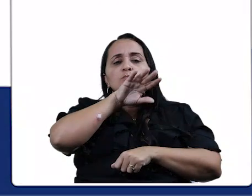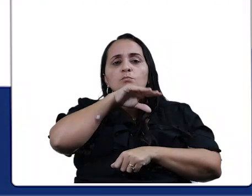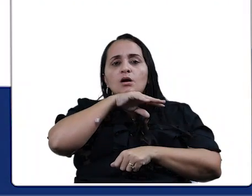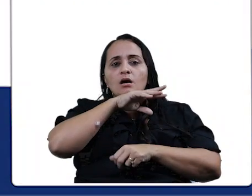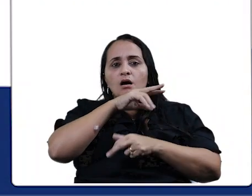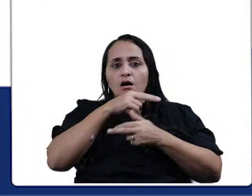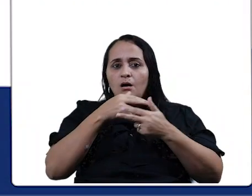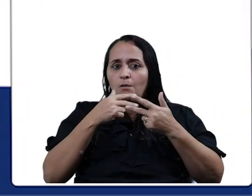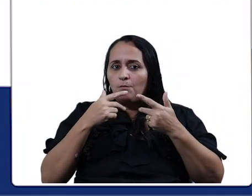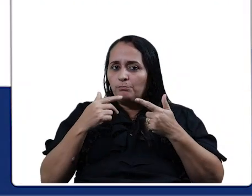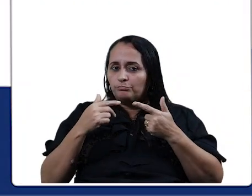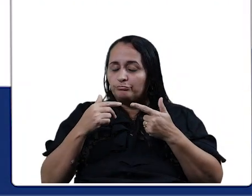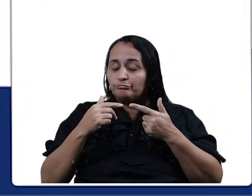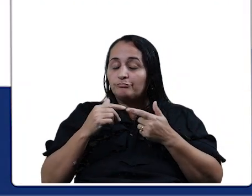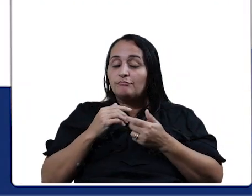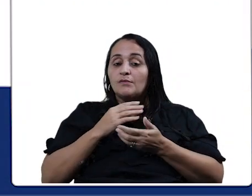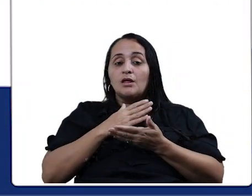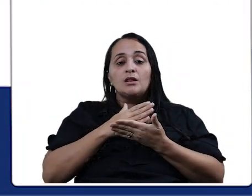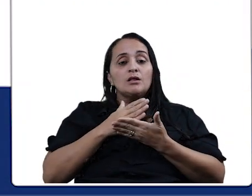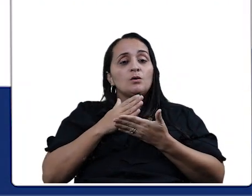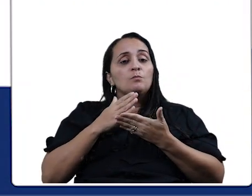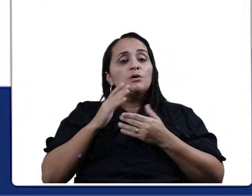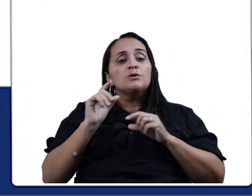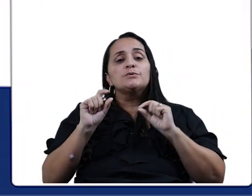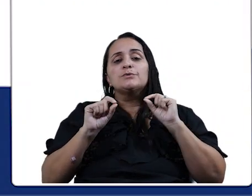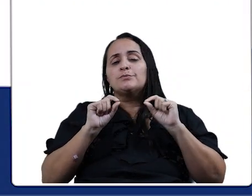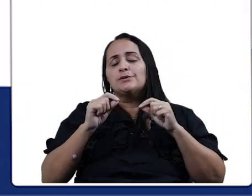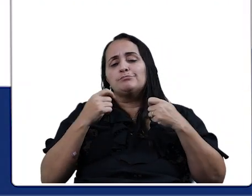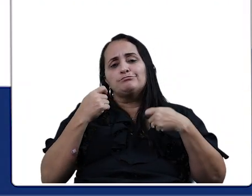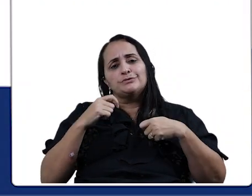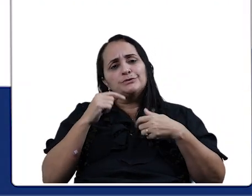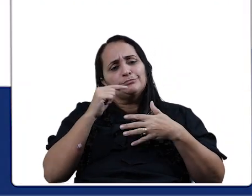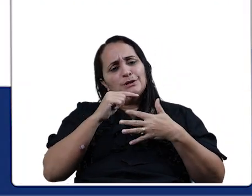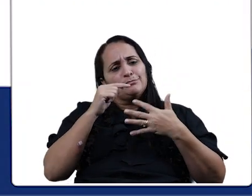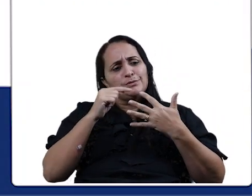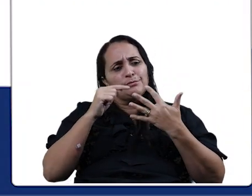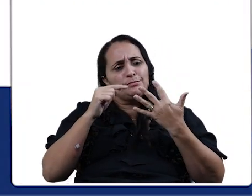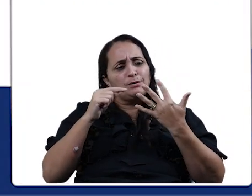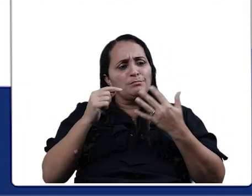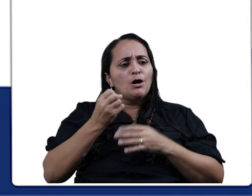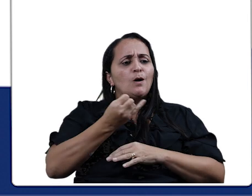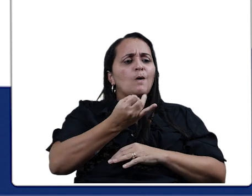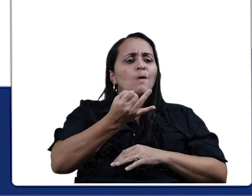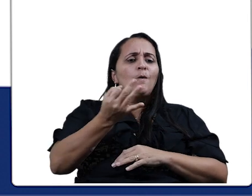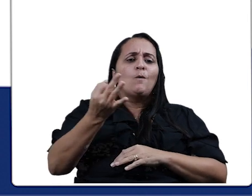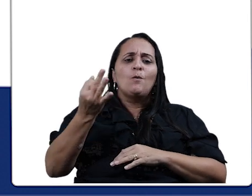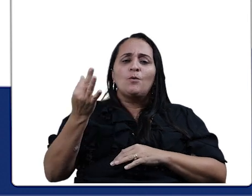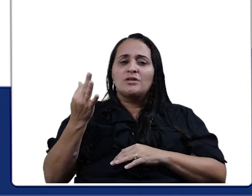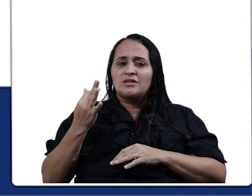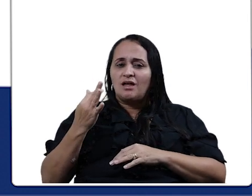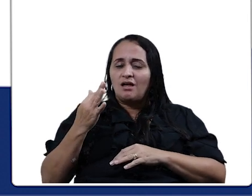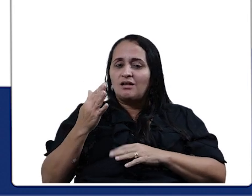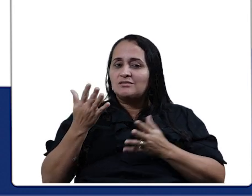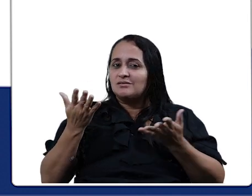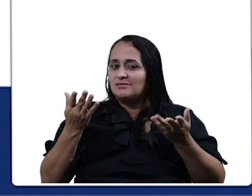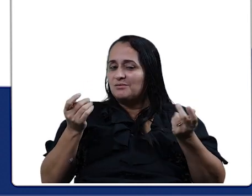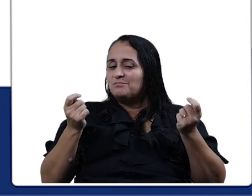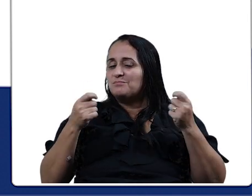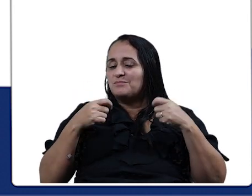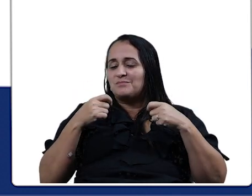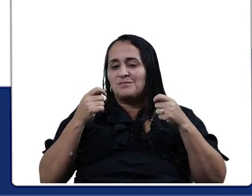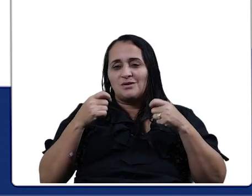com aquilo, ele passou a ter necessidade de contar e mensurar. Então, nós vimos que a contagem serve